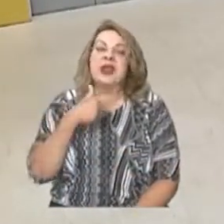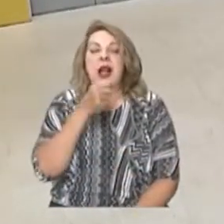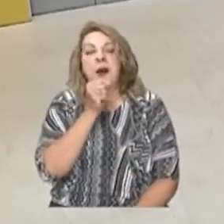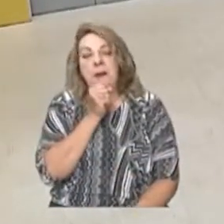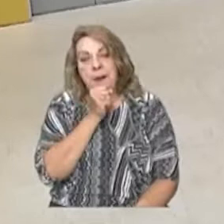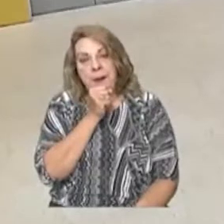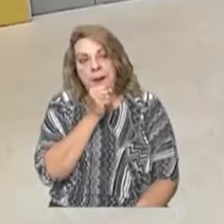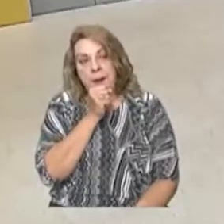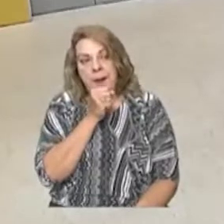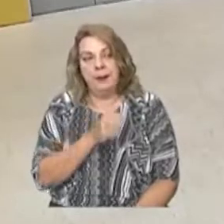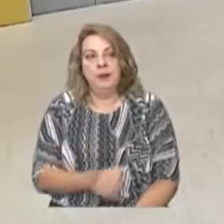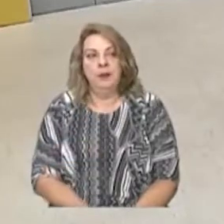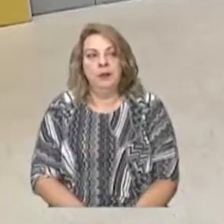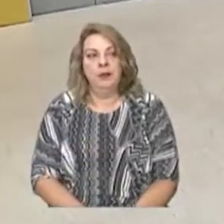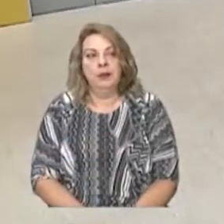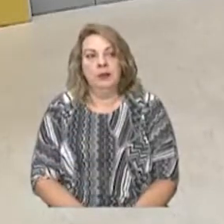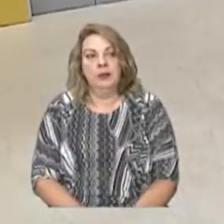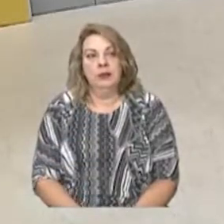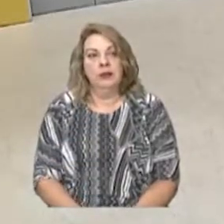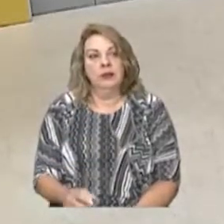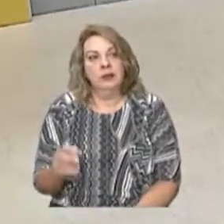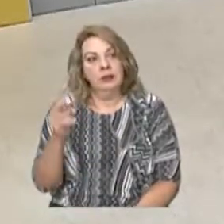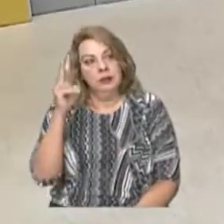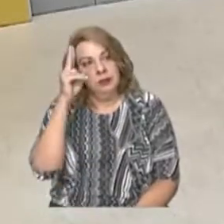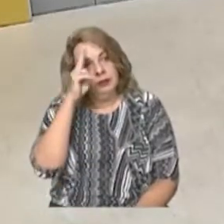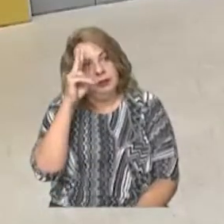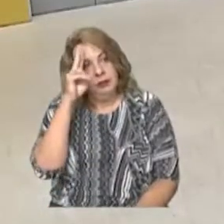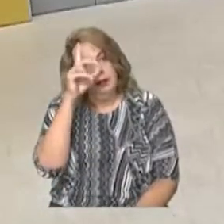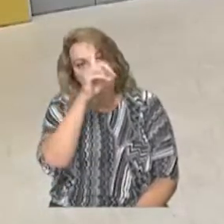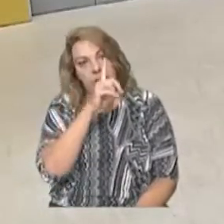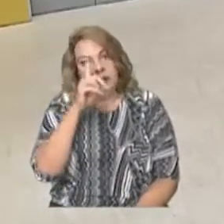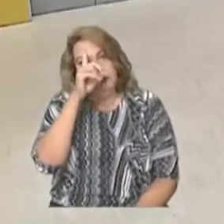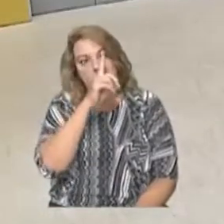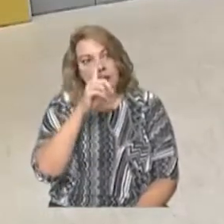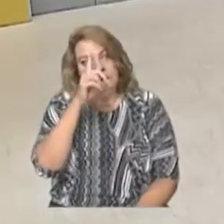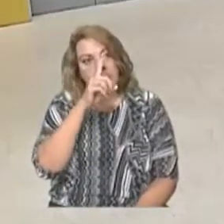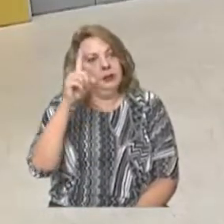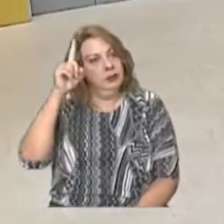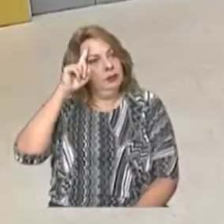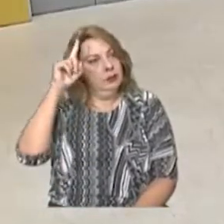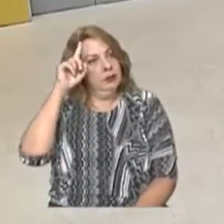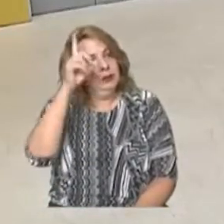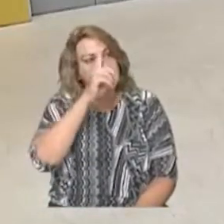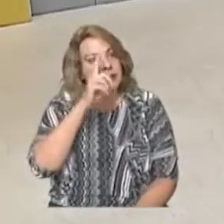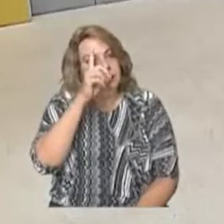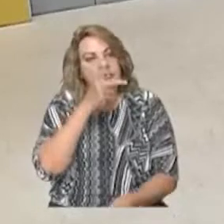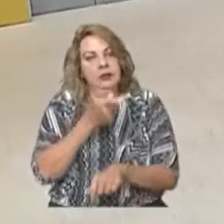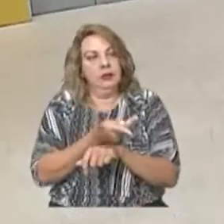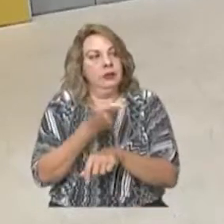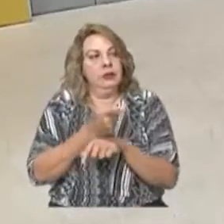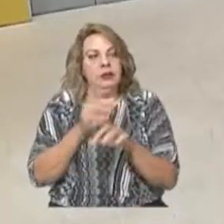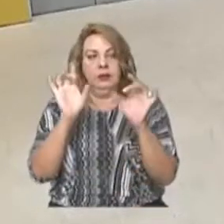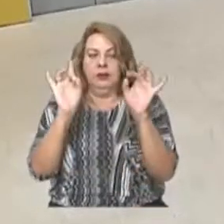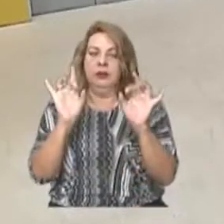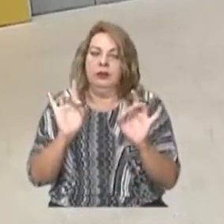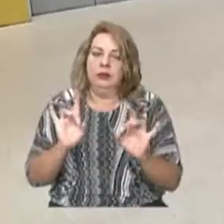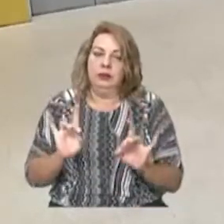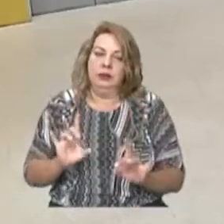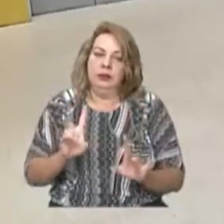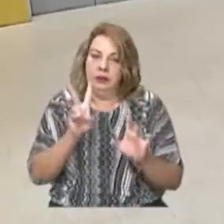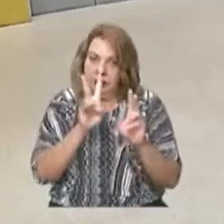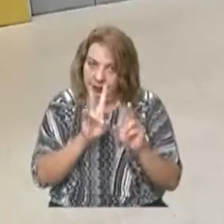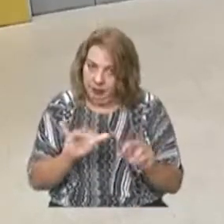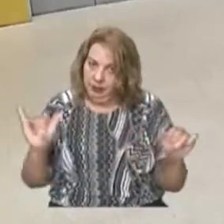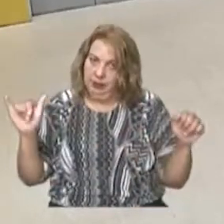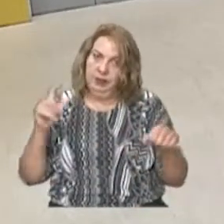expectativa. Gente, já lembra, todo domingo nós estamos aqui e a cada domingo uma premiação surpreendente. Daqui a pouquinho a gente vai